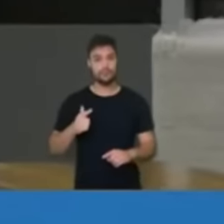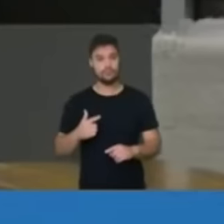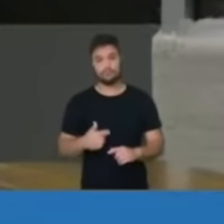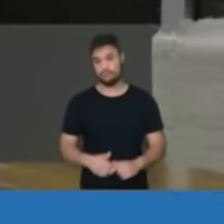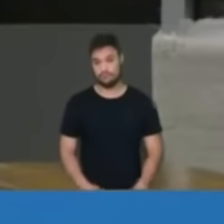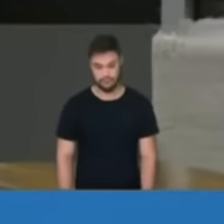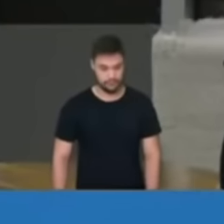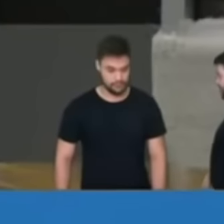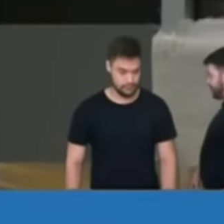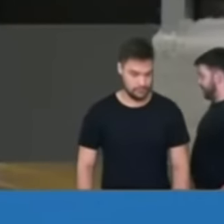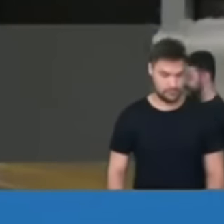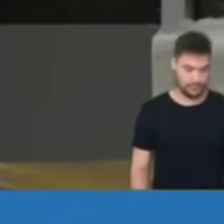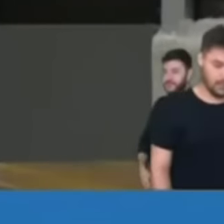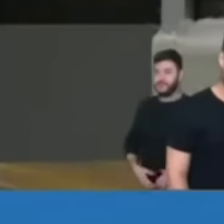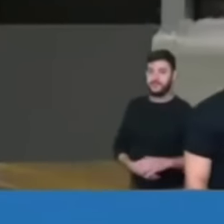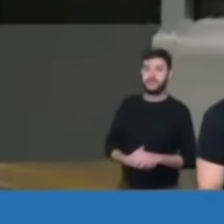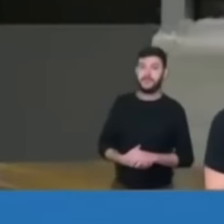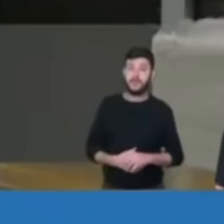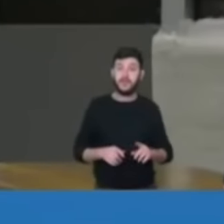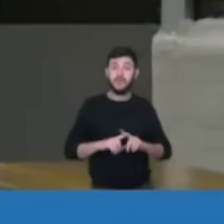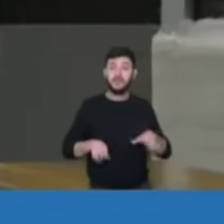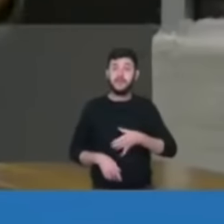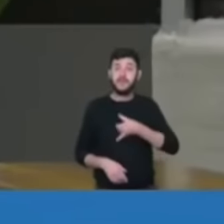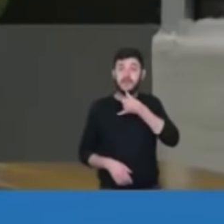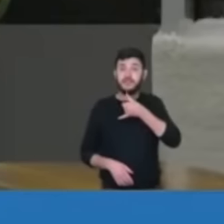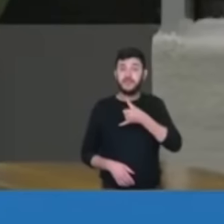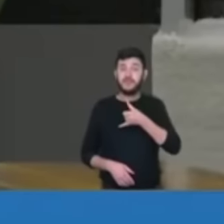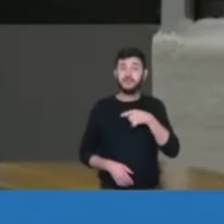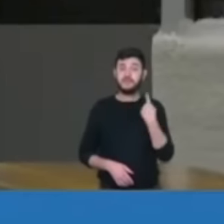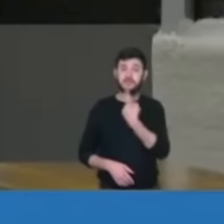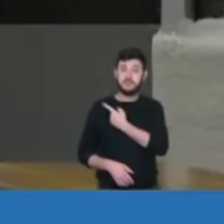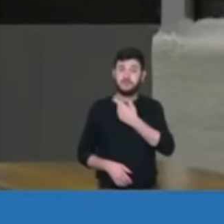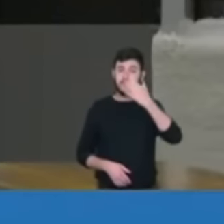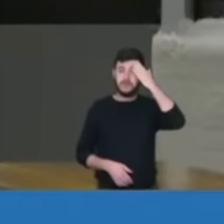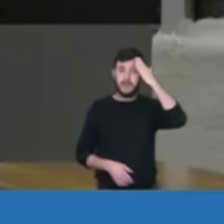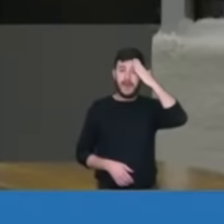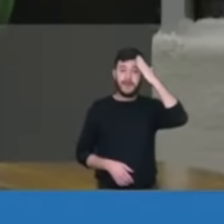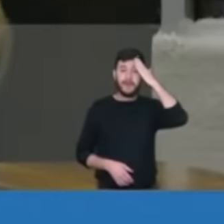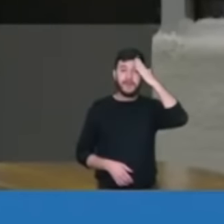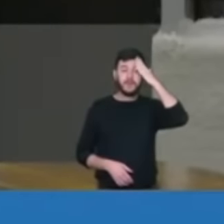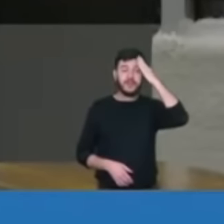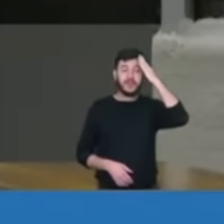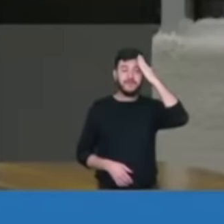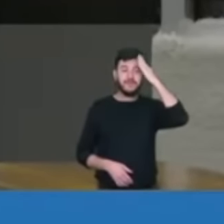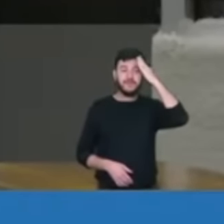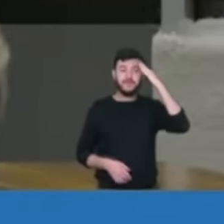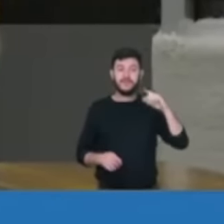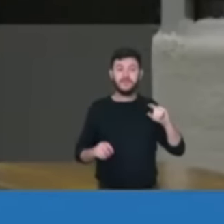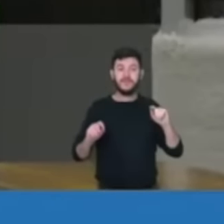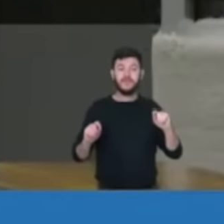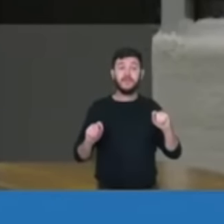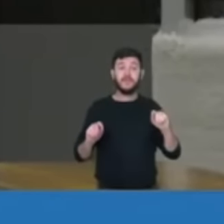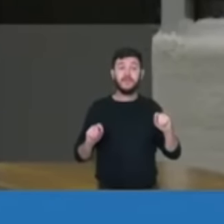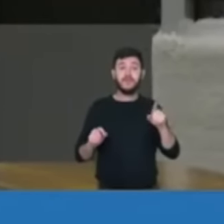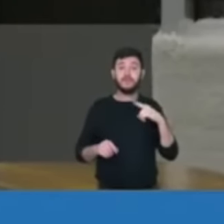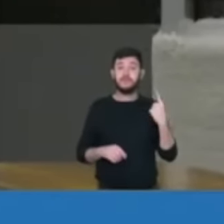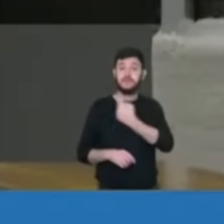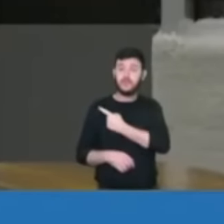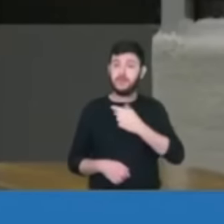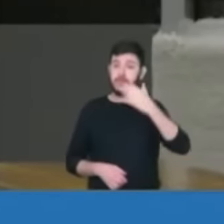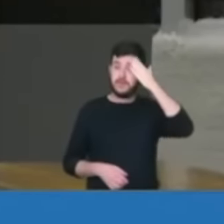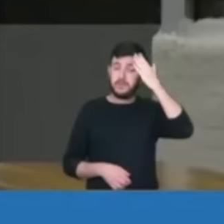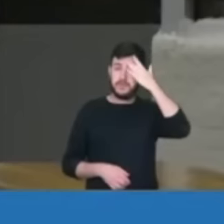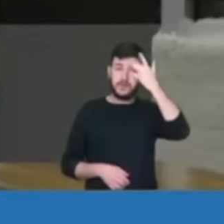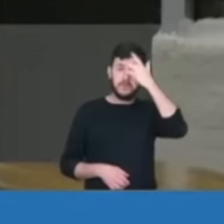da maconha. Infelizmente, porque aqui, na verdade, é uma hipocrisia sem tamanho. É gente que, na prática, quer